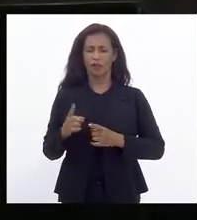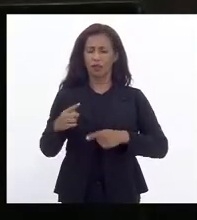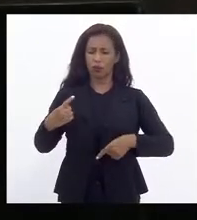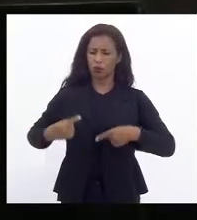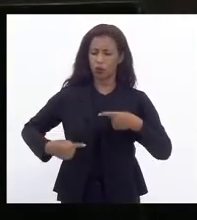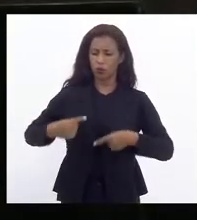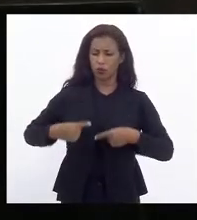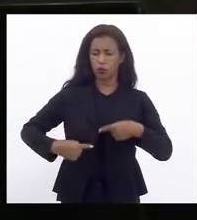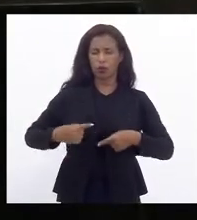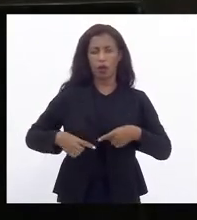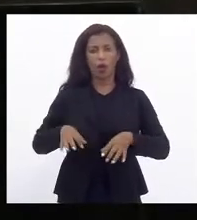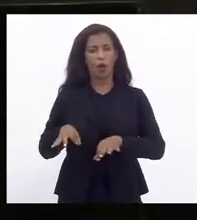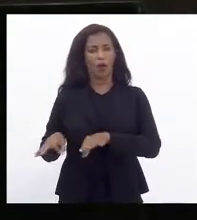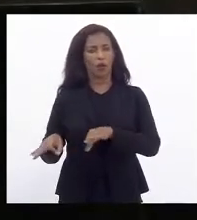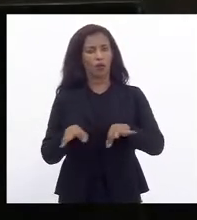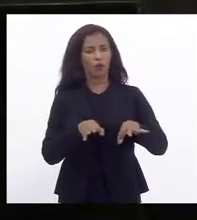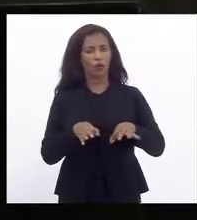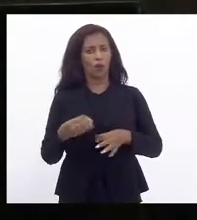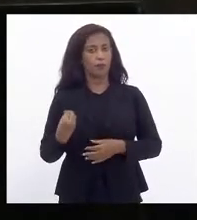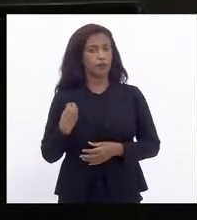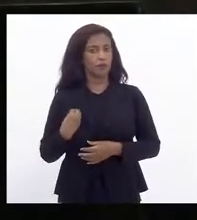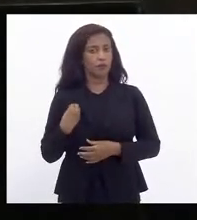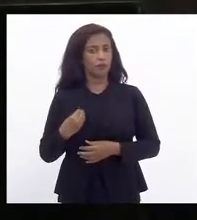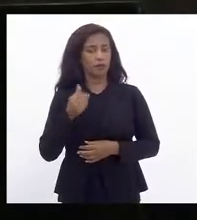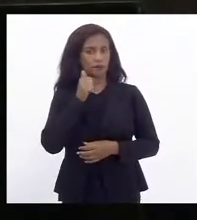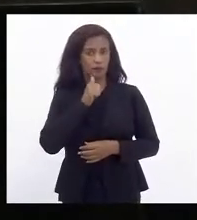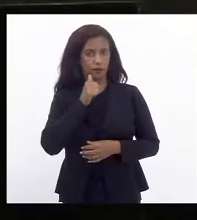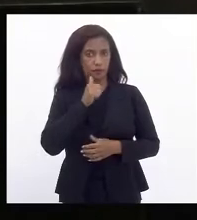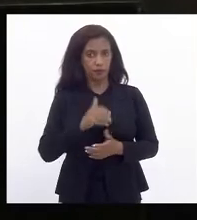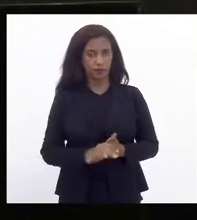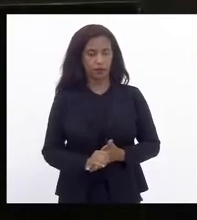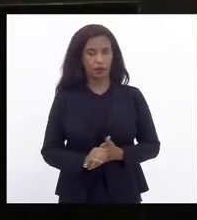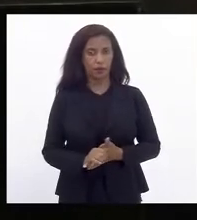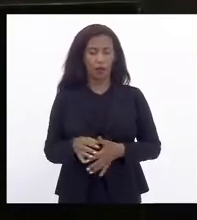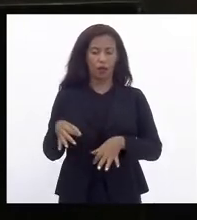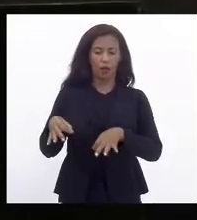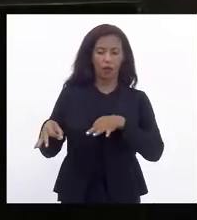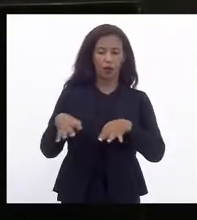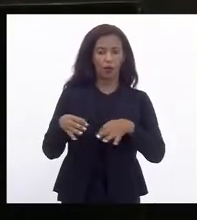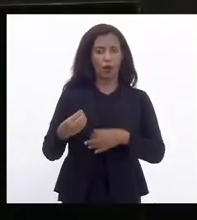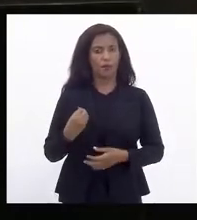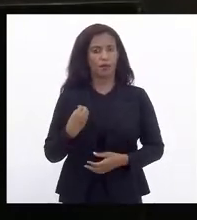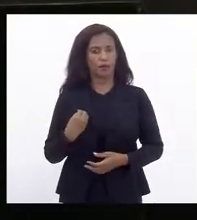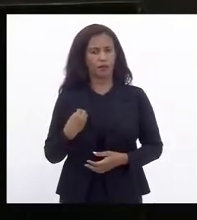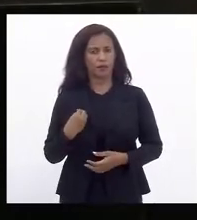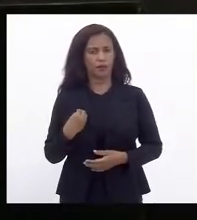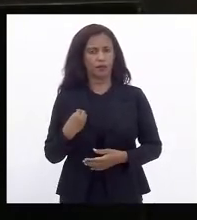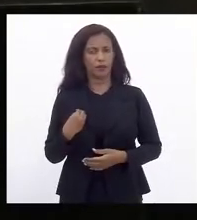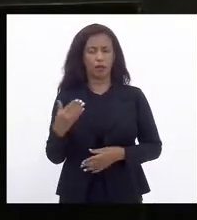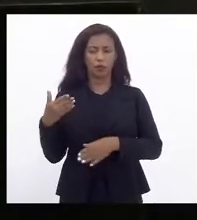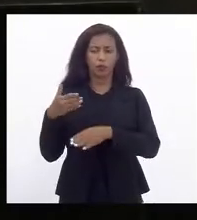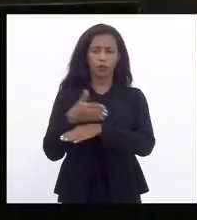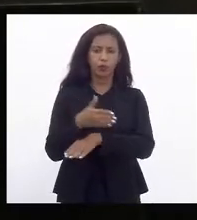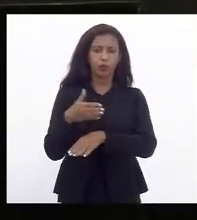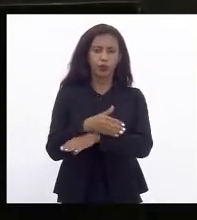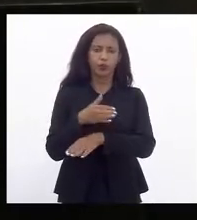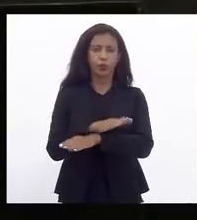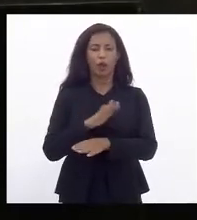debatendo condições de vida para as mulheres, condição de frequentar